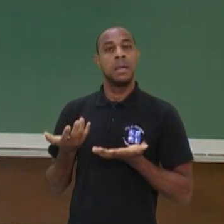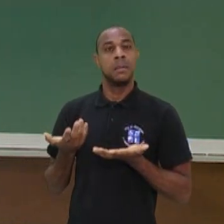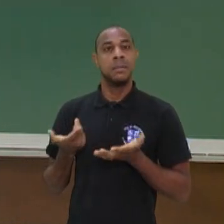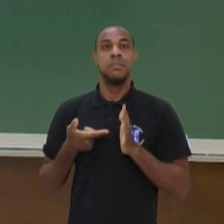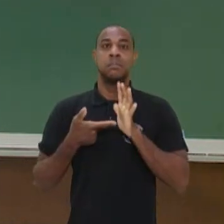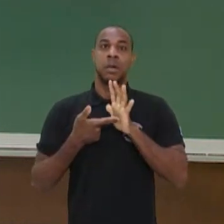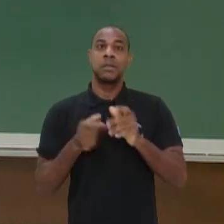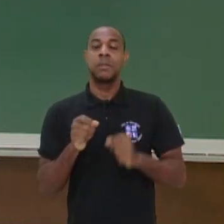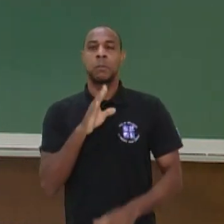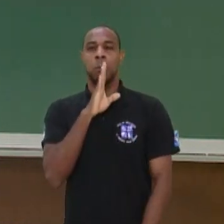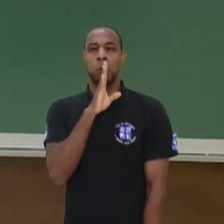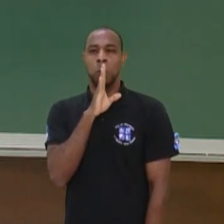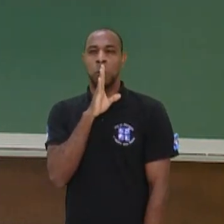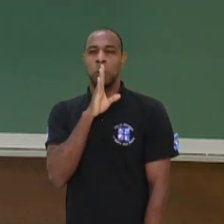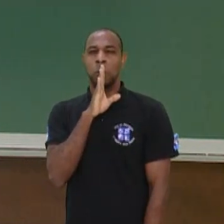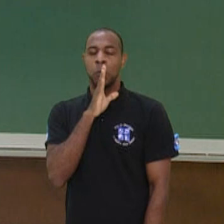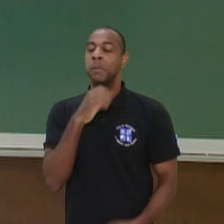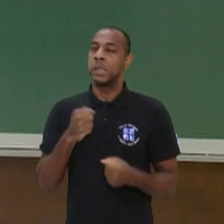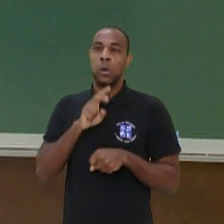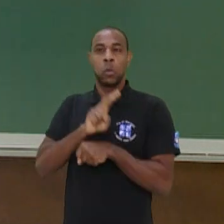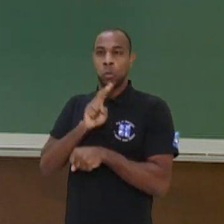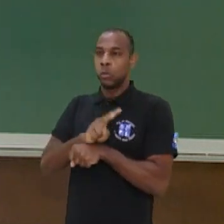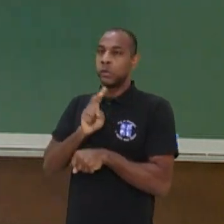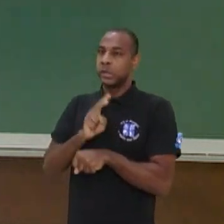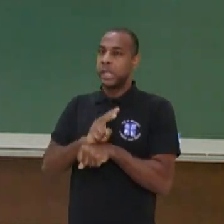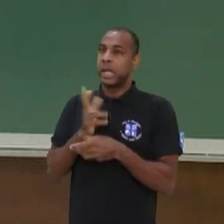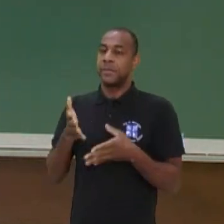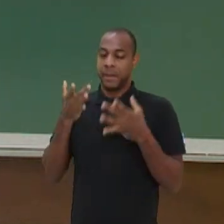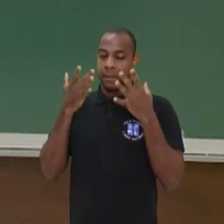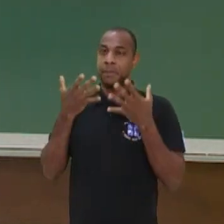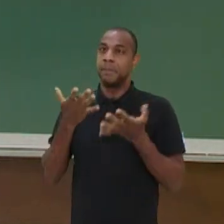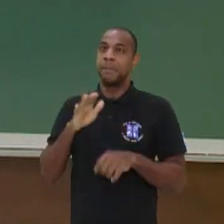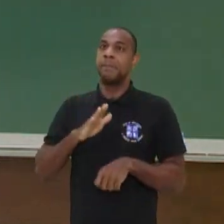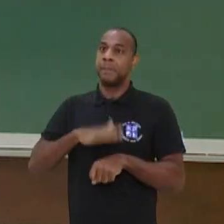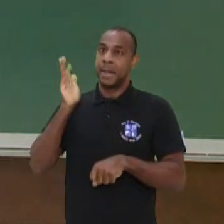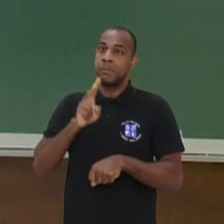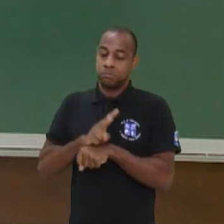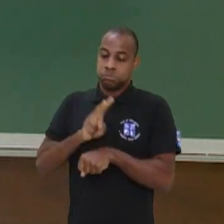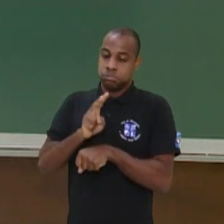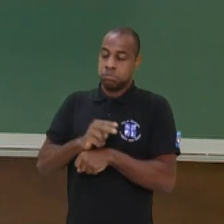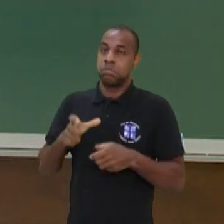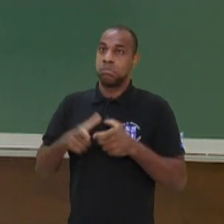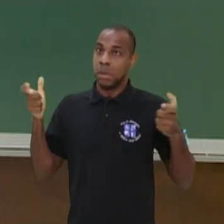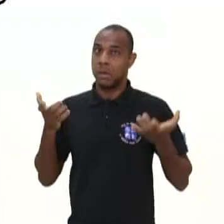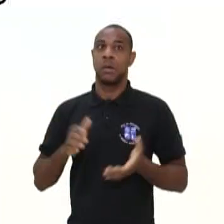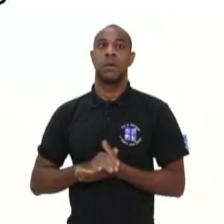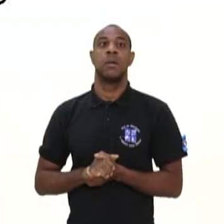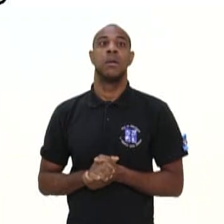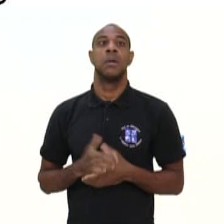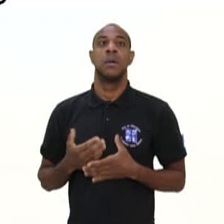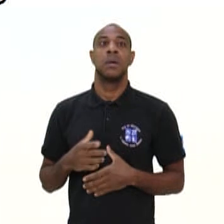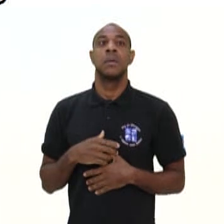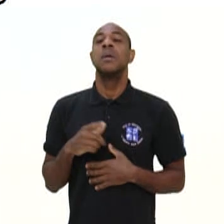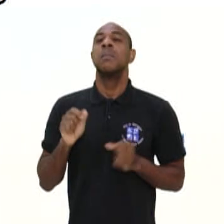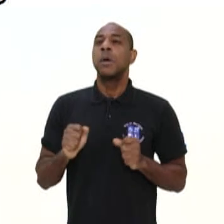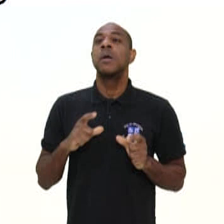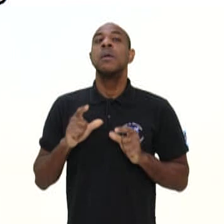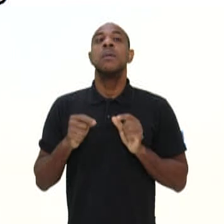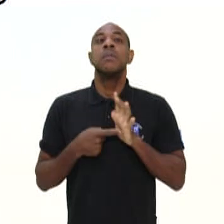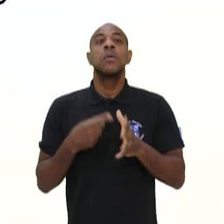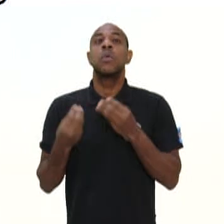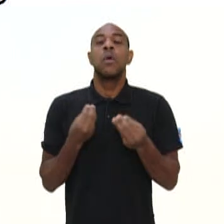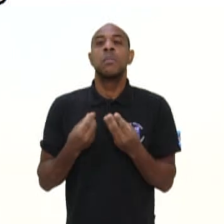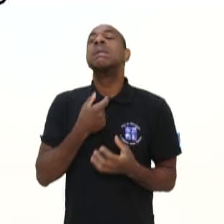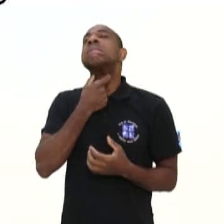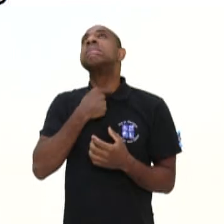mal silencioso e requer cuidados maiores. 6 sintomas básicos que você não pode ignorar na sífilis: dores musculares, dor